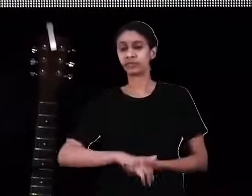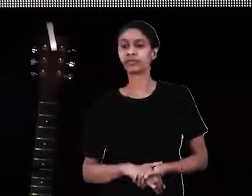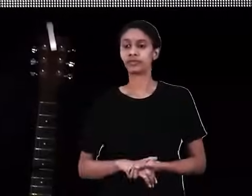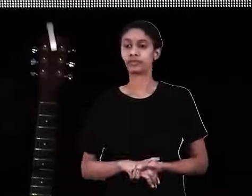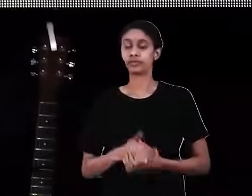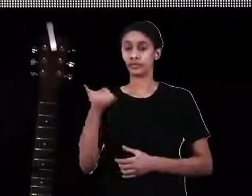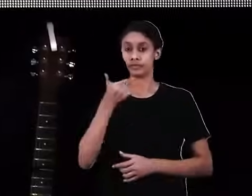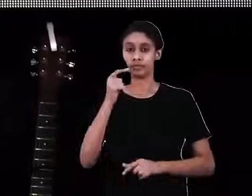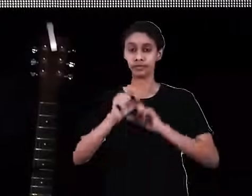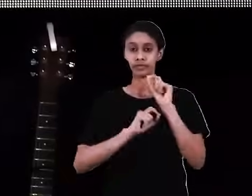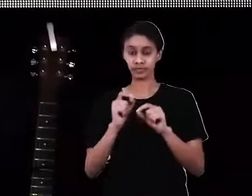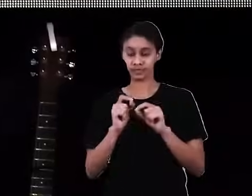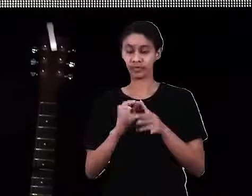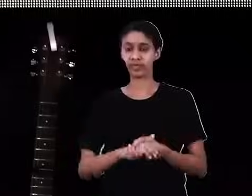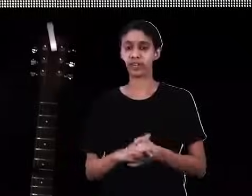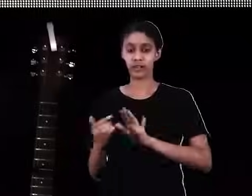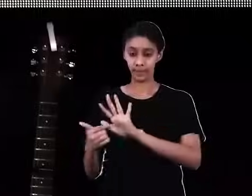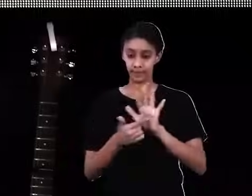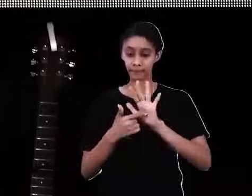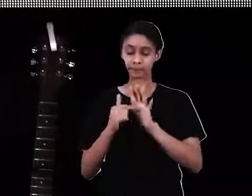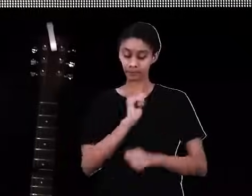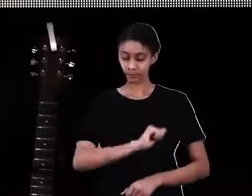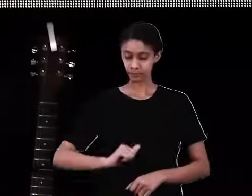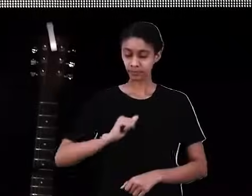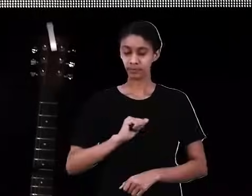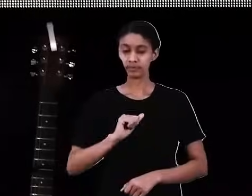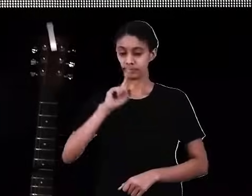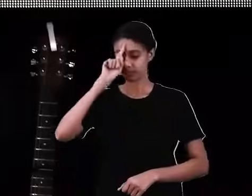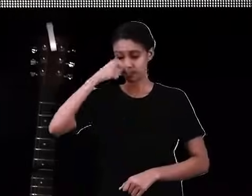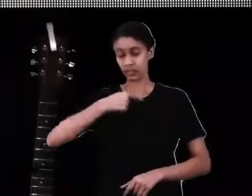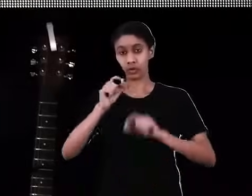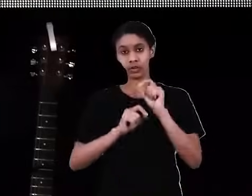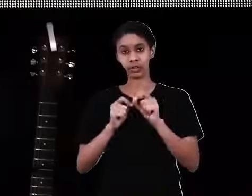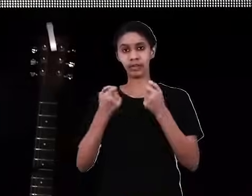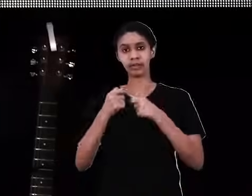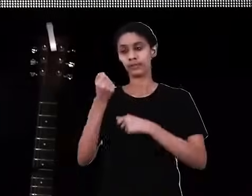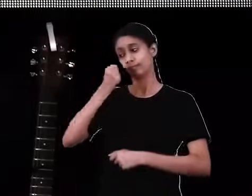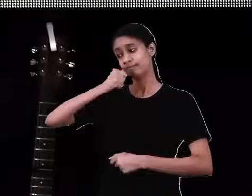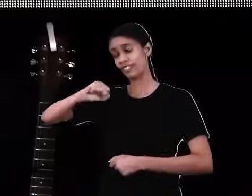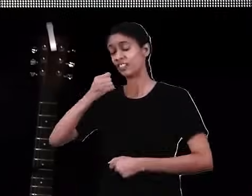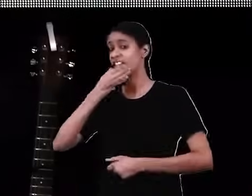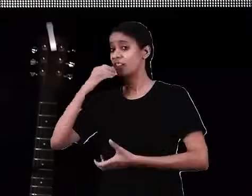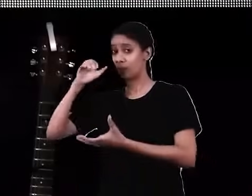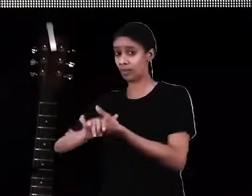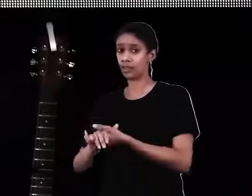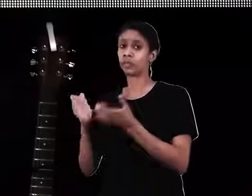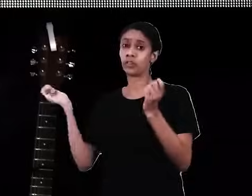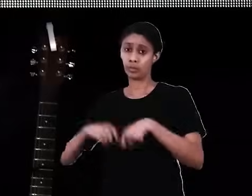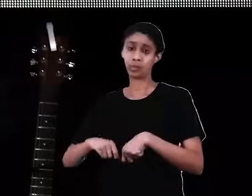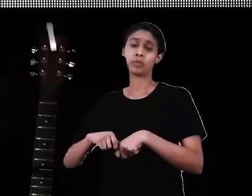O segundo momento que Abigail mostrou autogoverno foi quando ela precisou defender o marido, quando na verdade ela poderia se vingar do